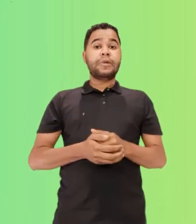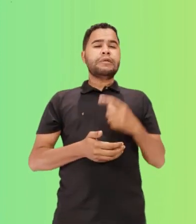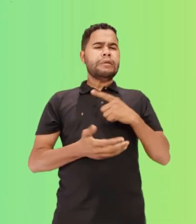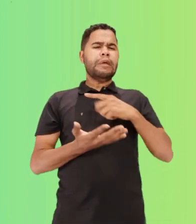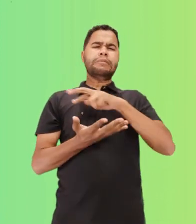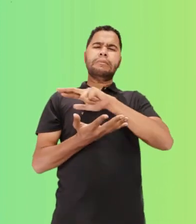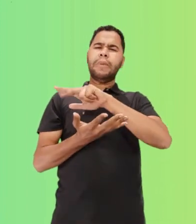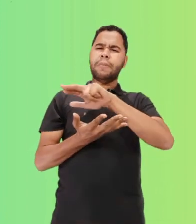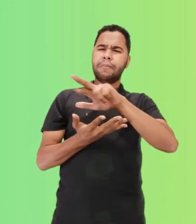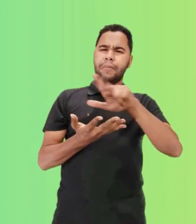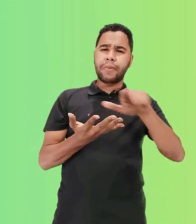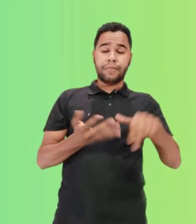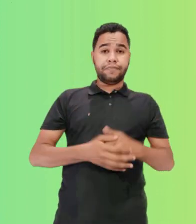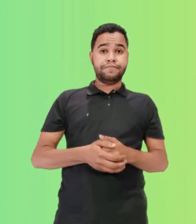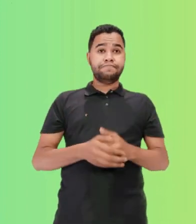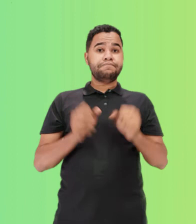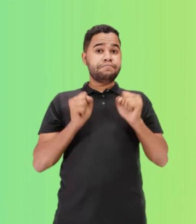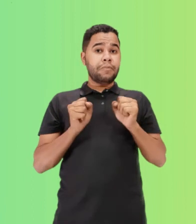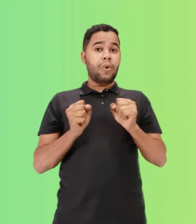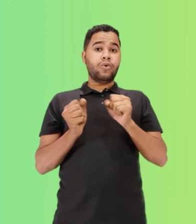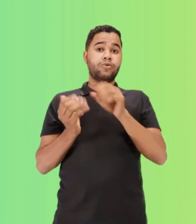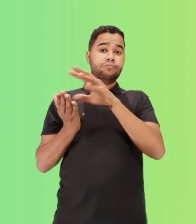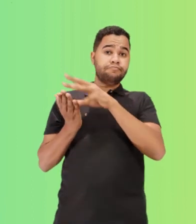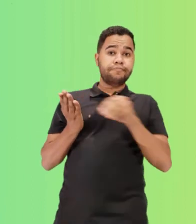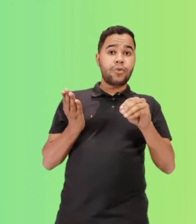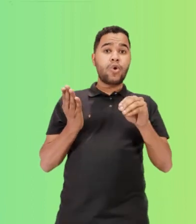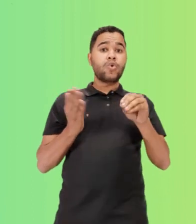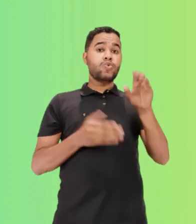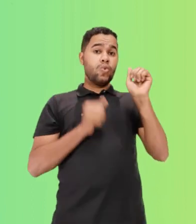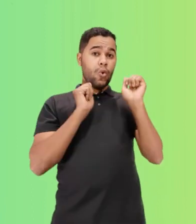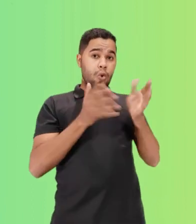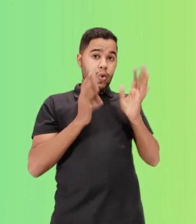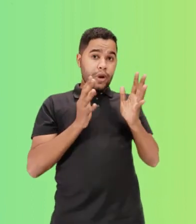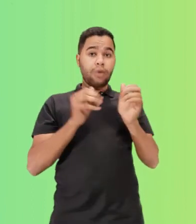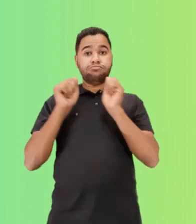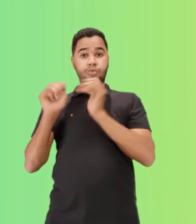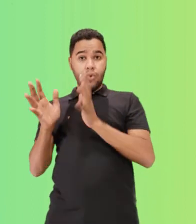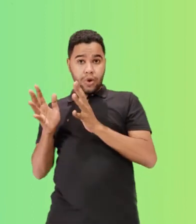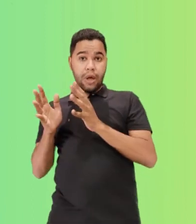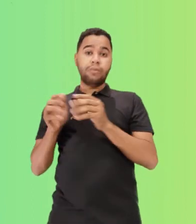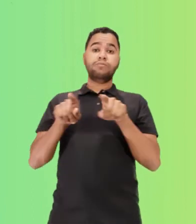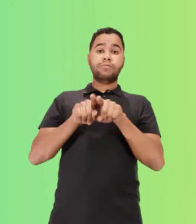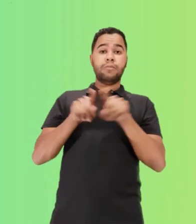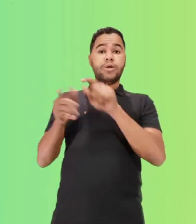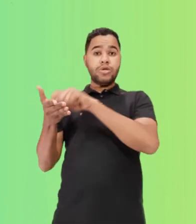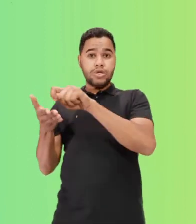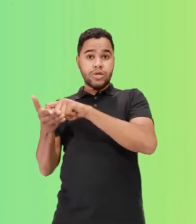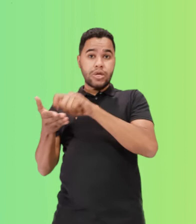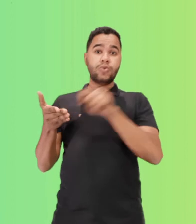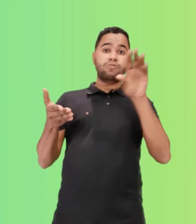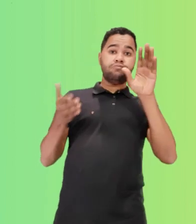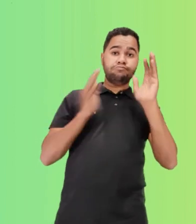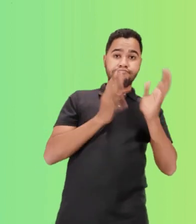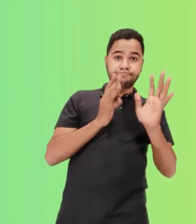Benfica, são várias as possibilidades. Você pode retextualizar do texto oral para o texto oral, do texto oral para o texto escrito, do